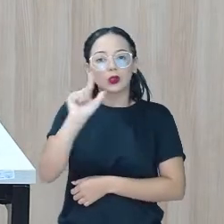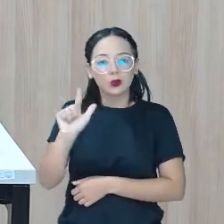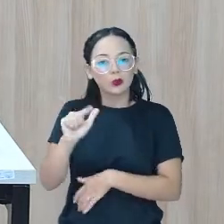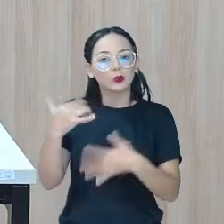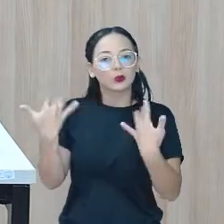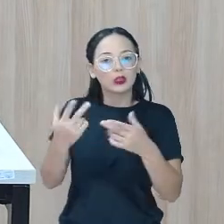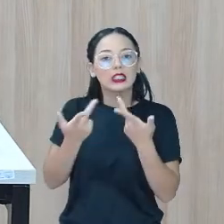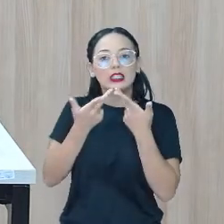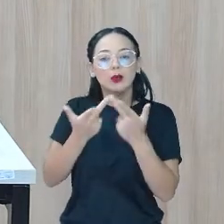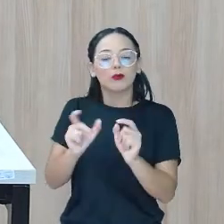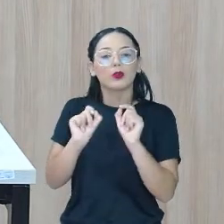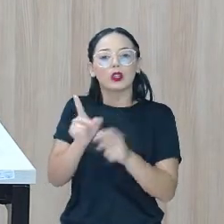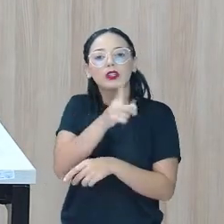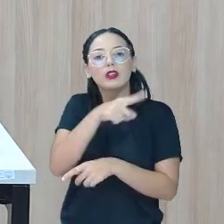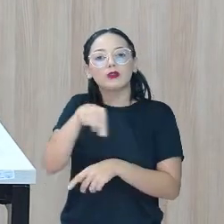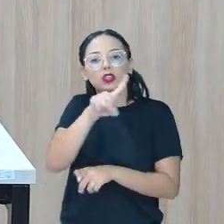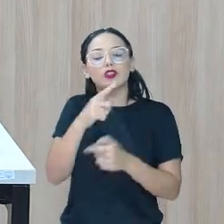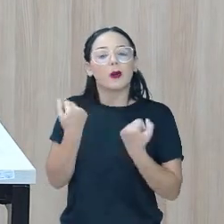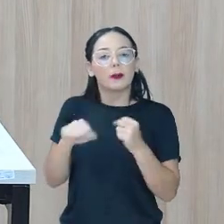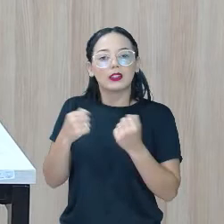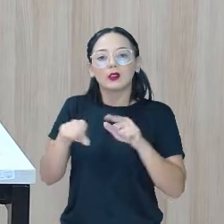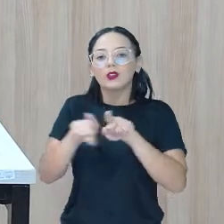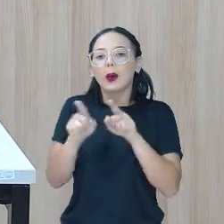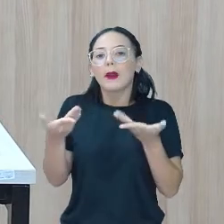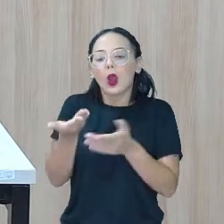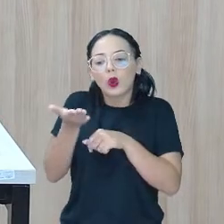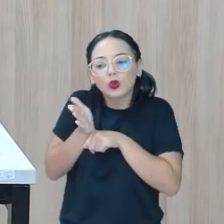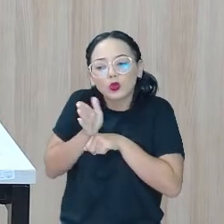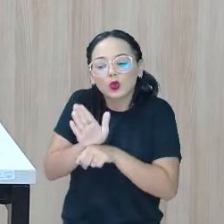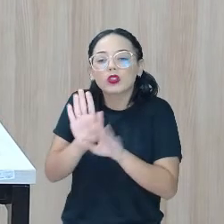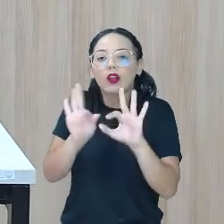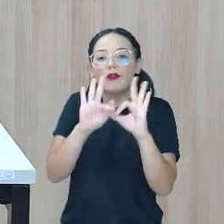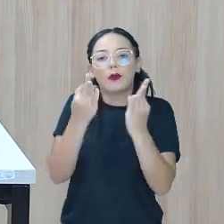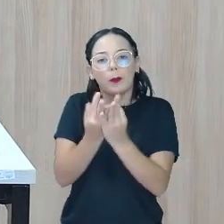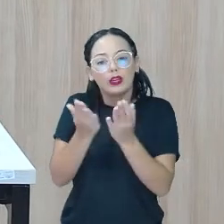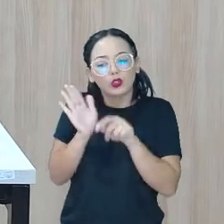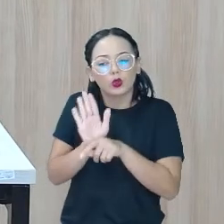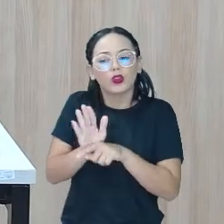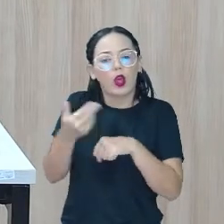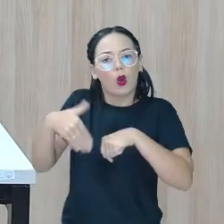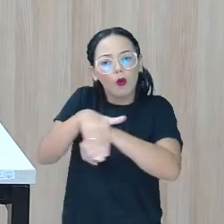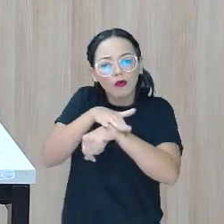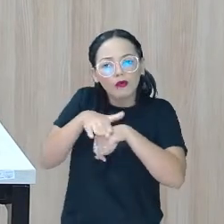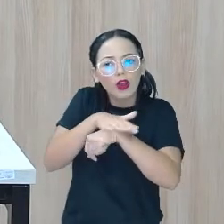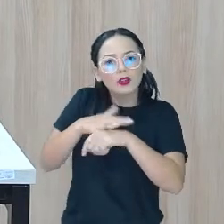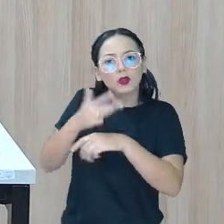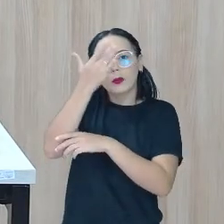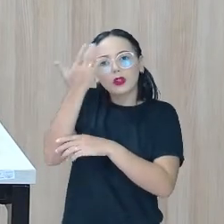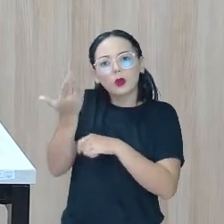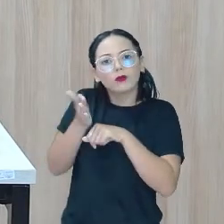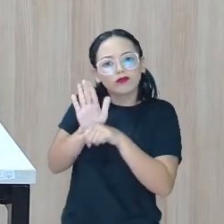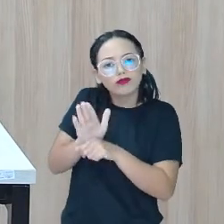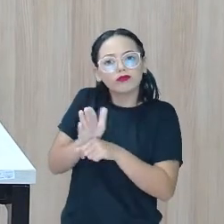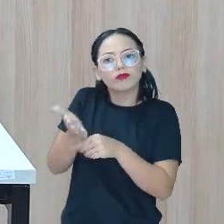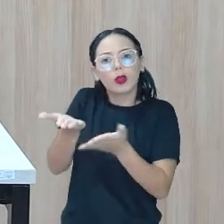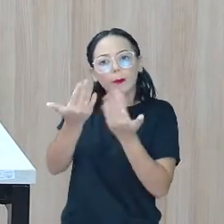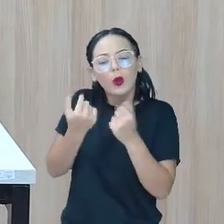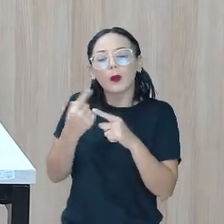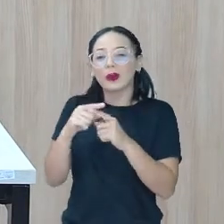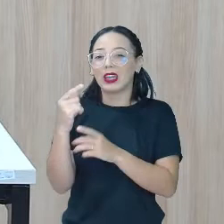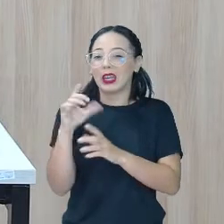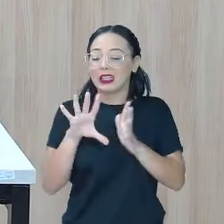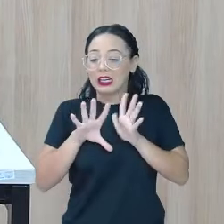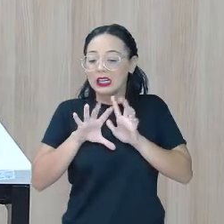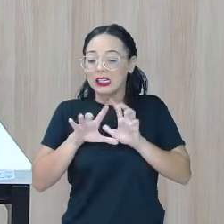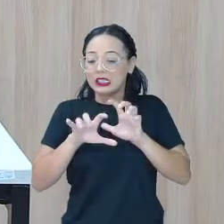sempre dizendo que vocês precisam também dar essa força aí na família. Conversa aí com o pessoal, não é? O câncer de